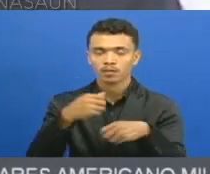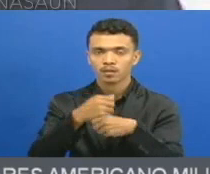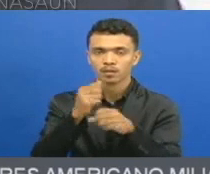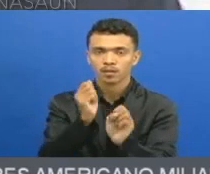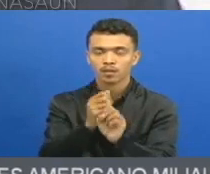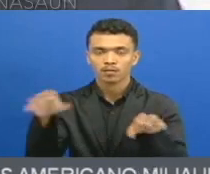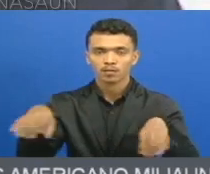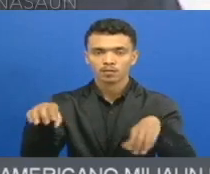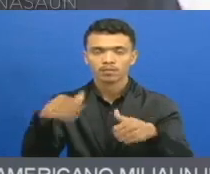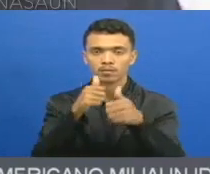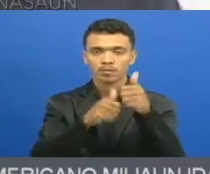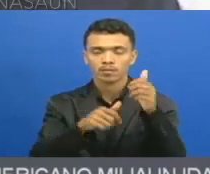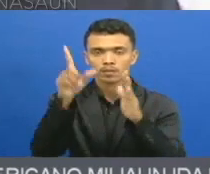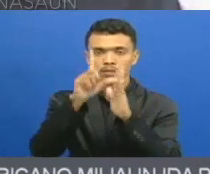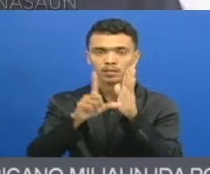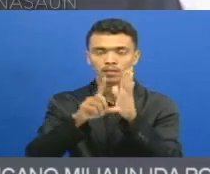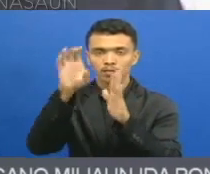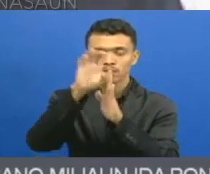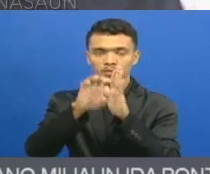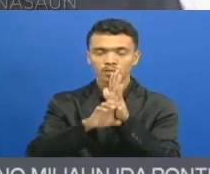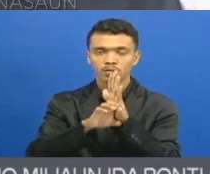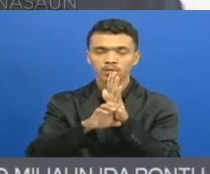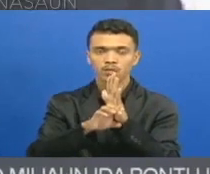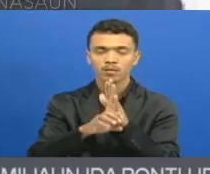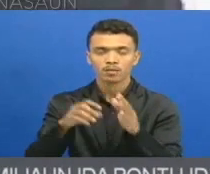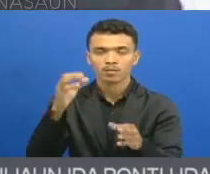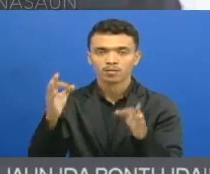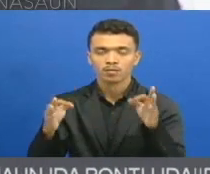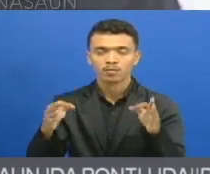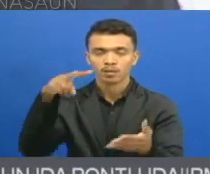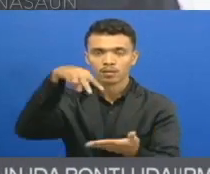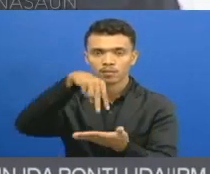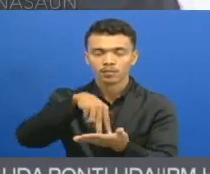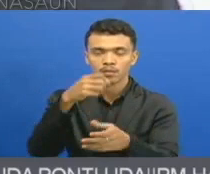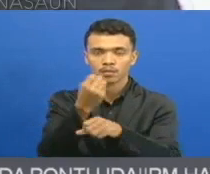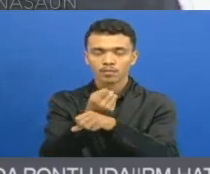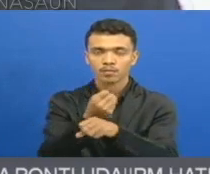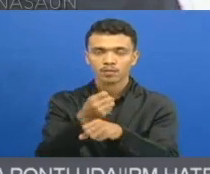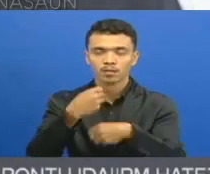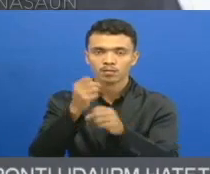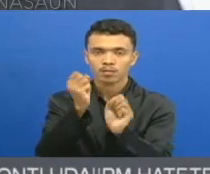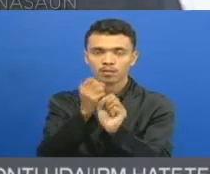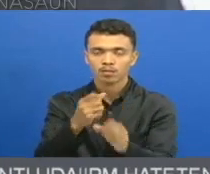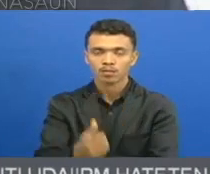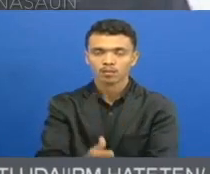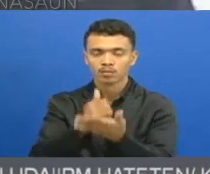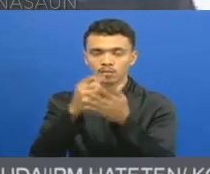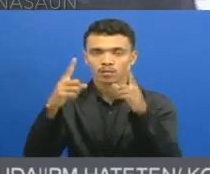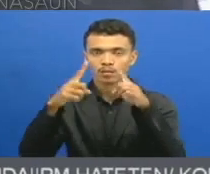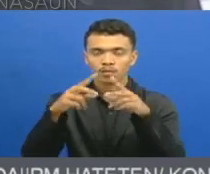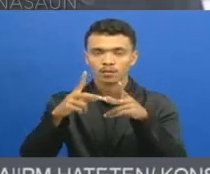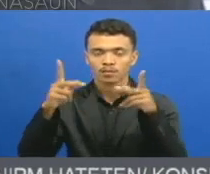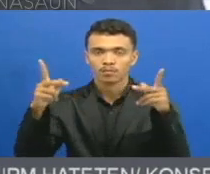do Irlei, do Irconstituição Hateten, do Irlei, tanto Hambrik Metin, ato ralo atendimento para Iha Público